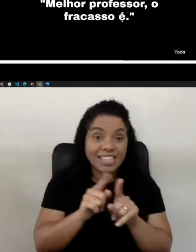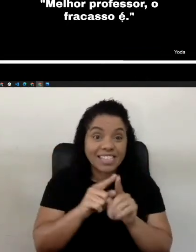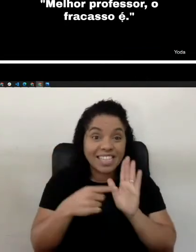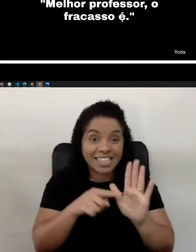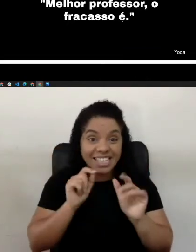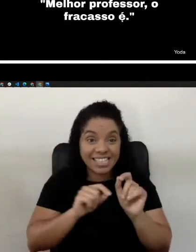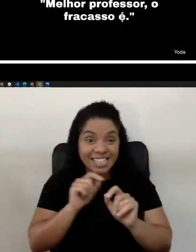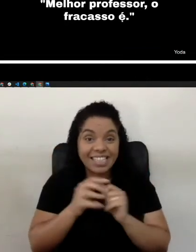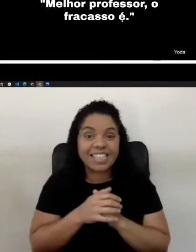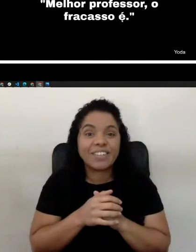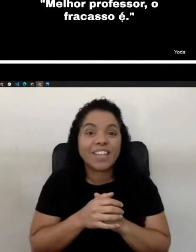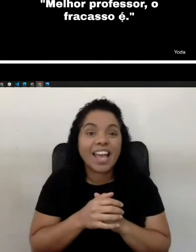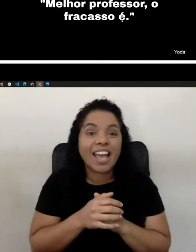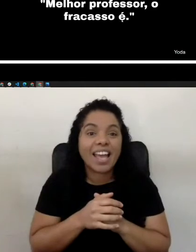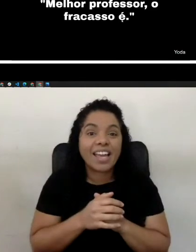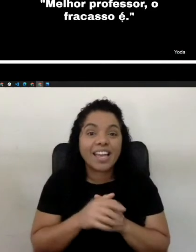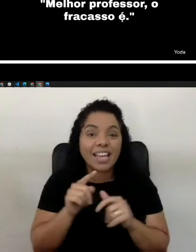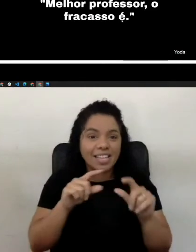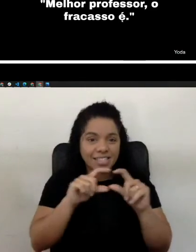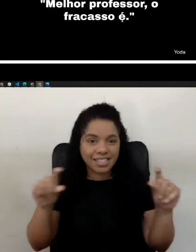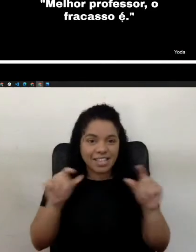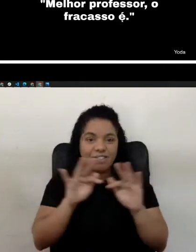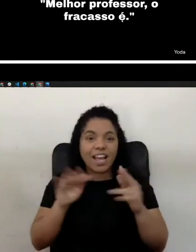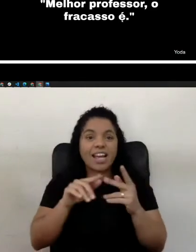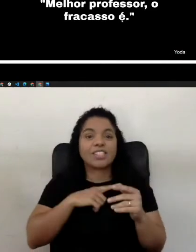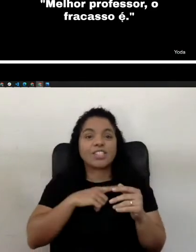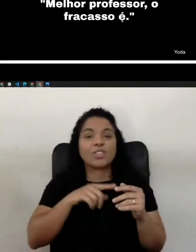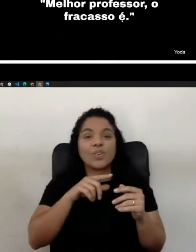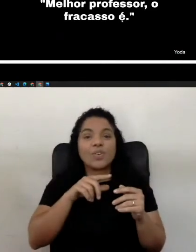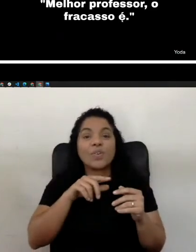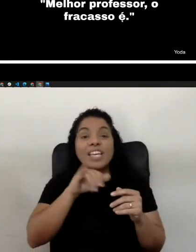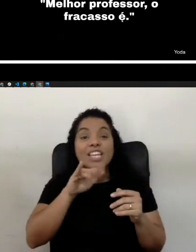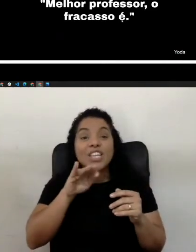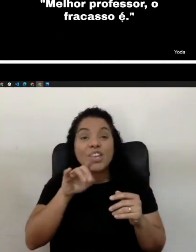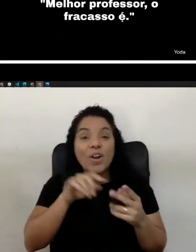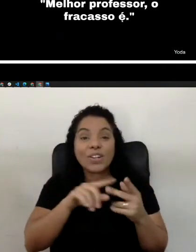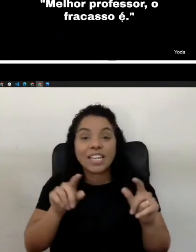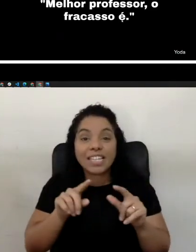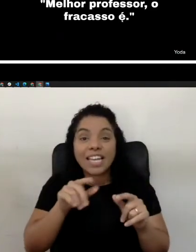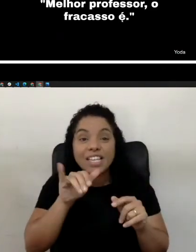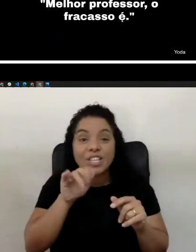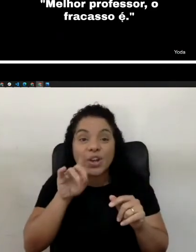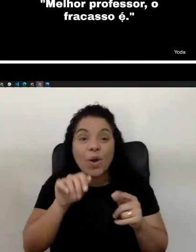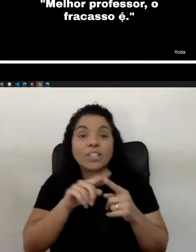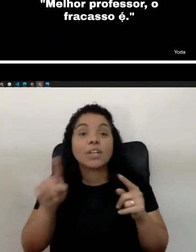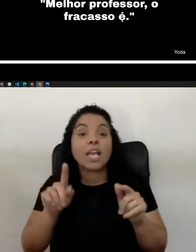é essa frase do Yoda que eu acho fantástica, né? Melhor professor o fracasso